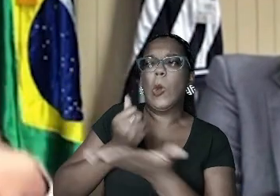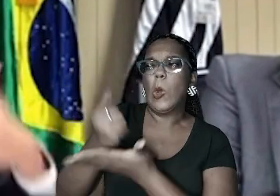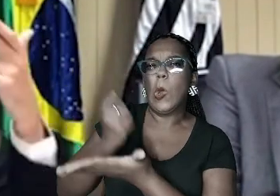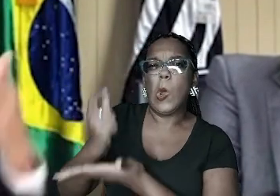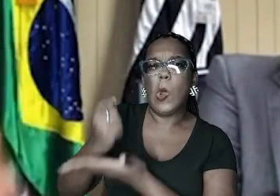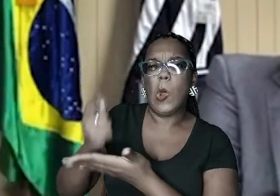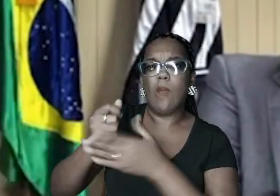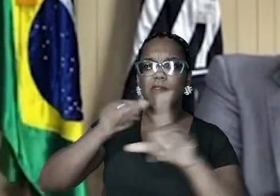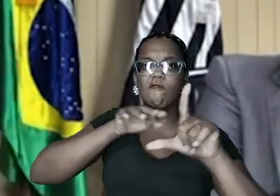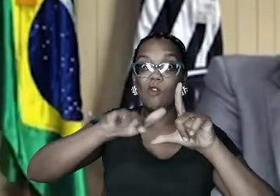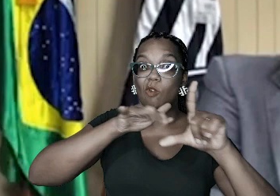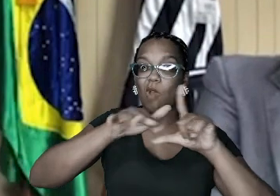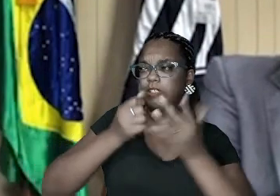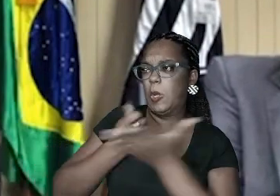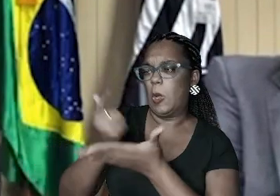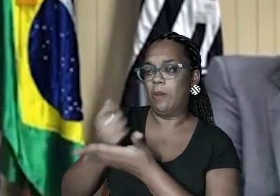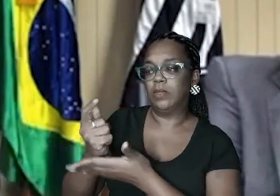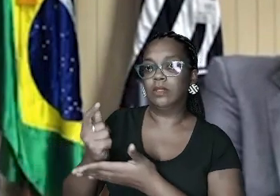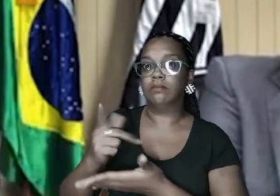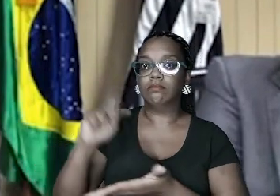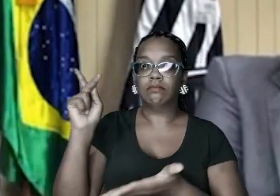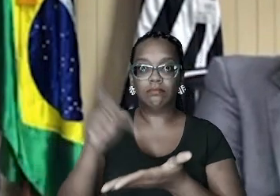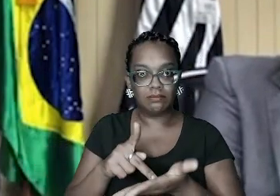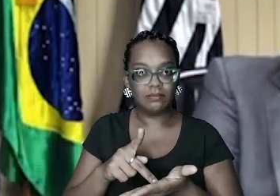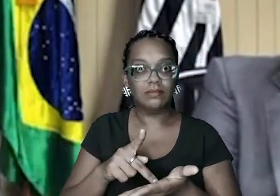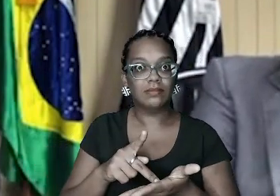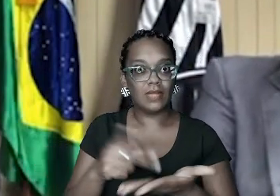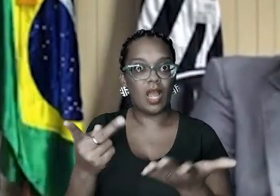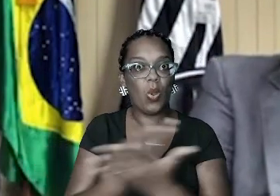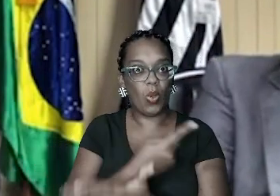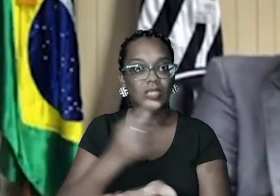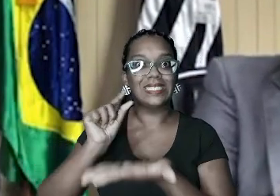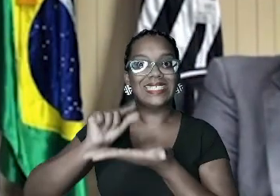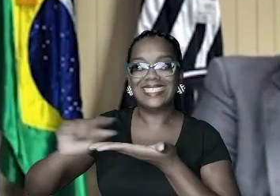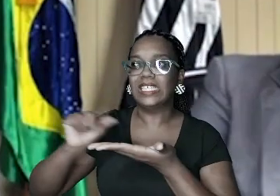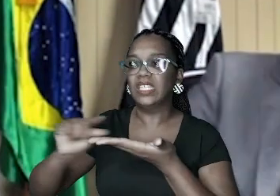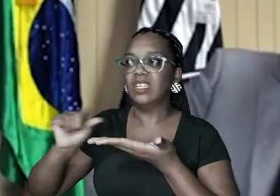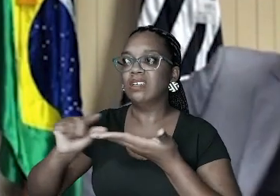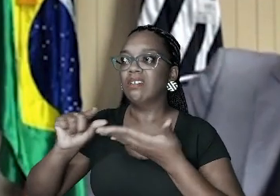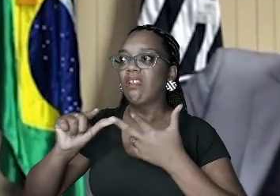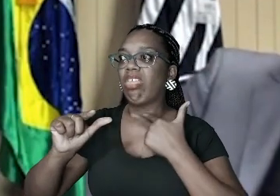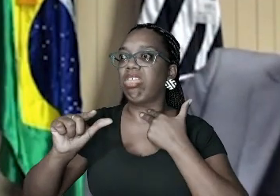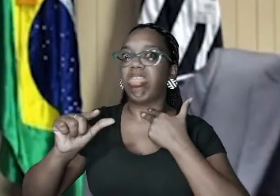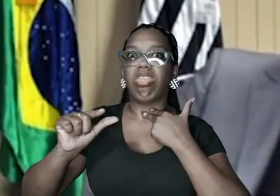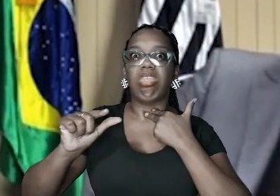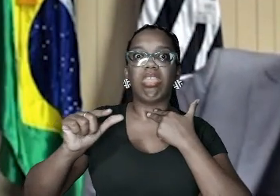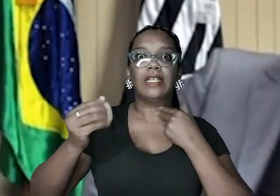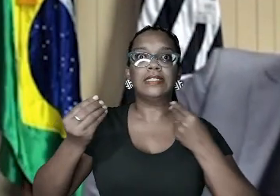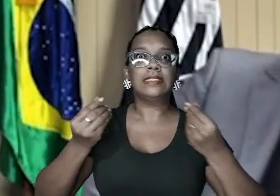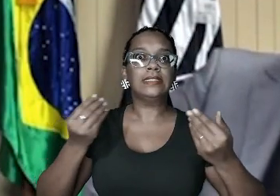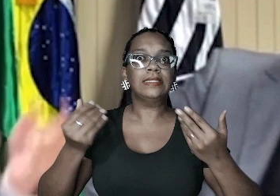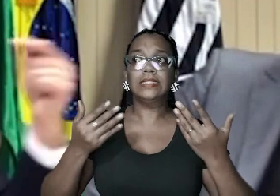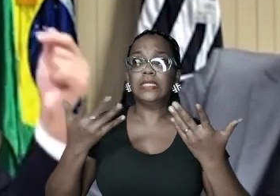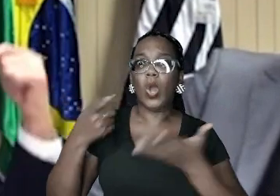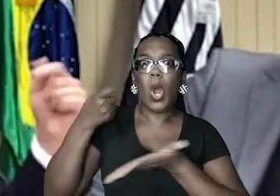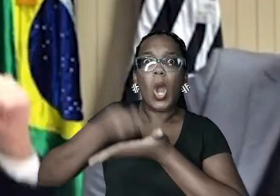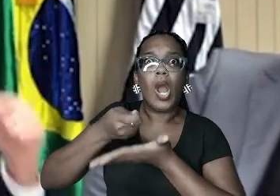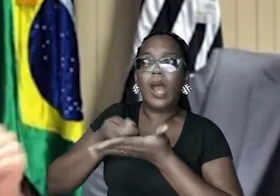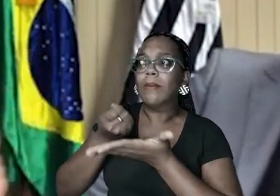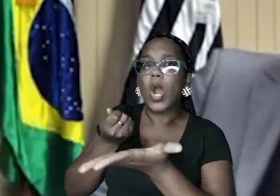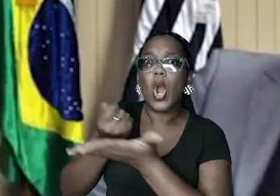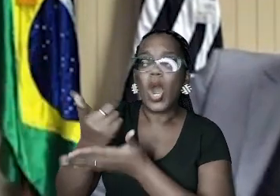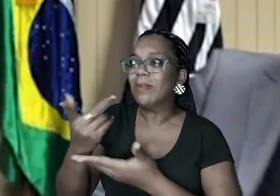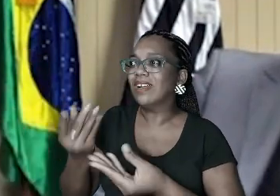pouca liquidez era fácil fazer o preço também todo mundo comprou as ações tudo de fato colocou os vendedores